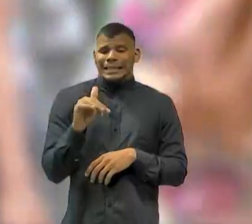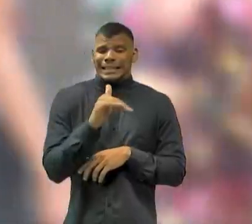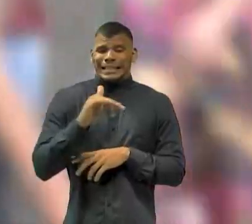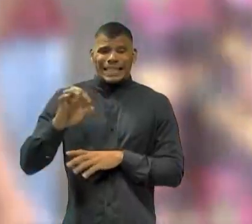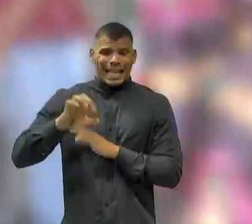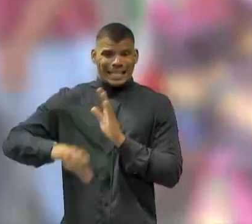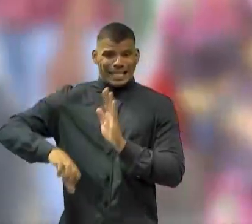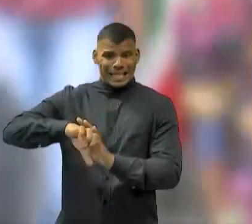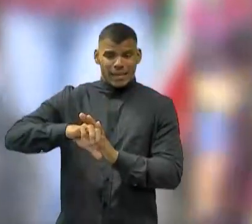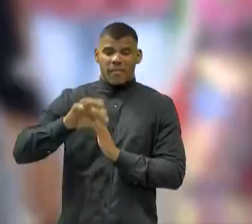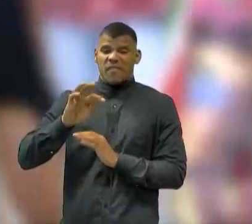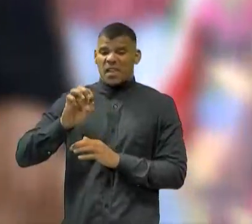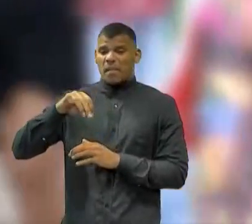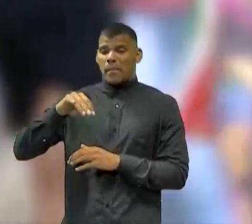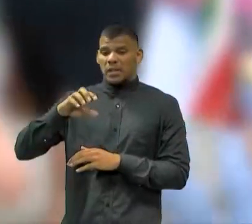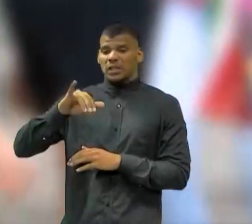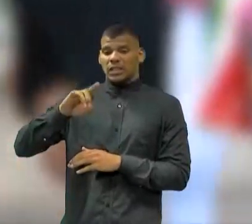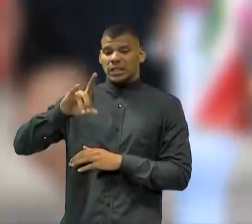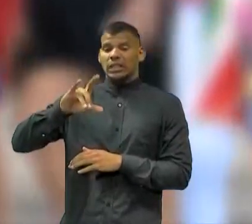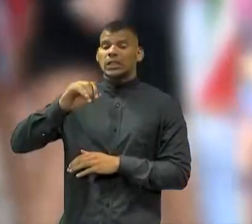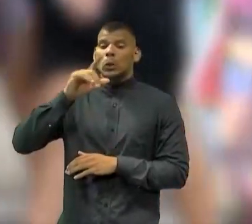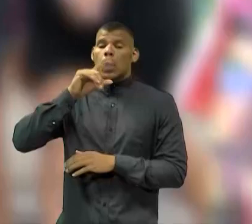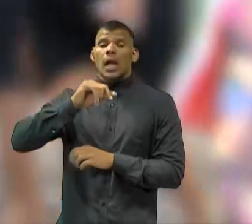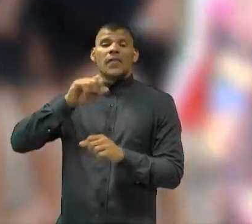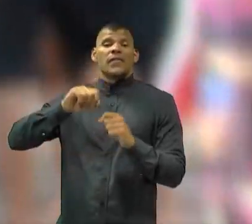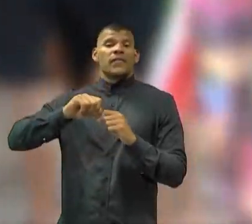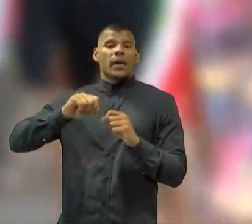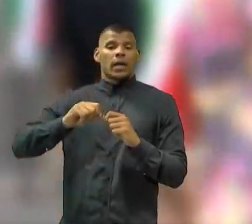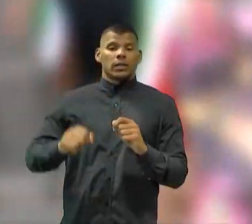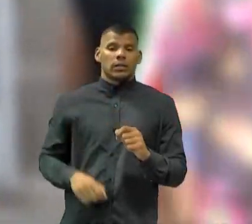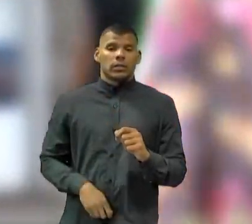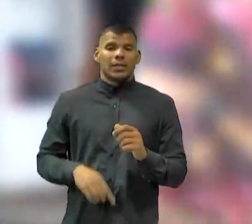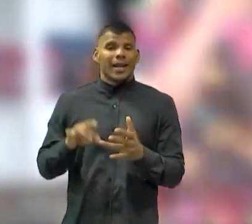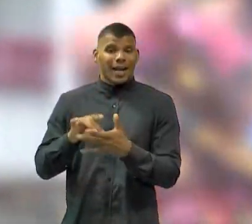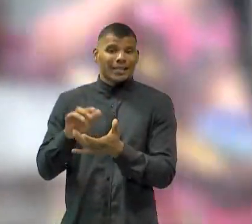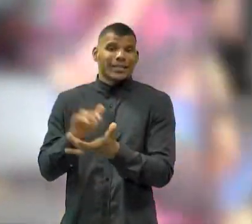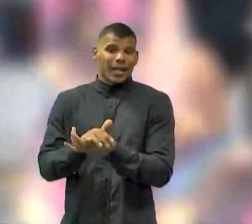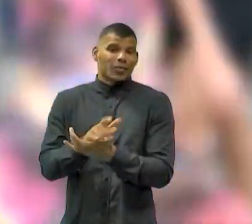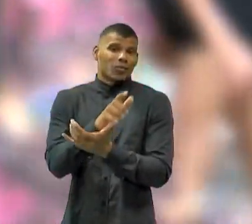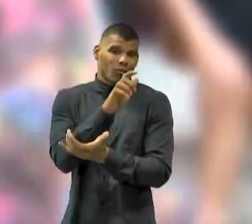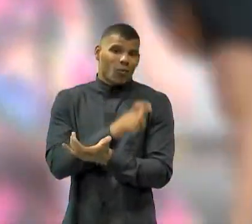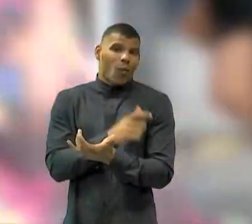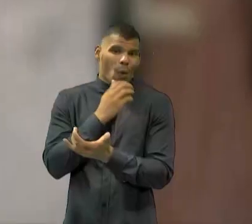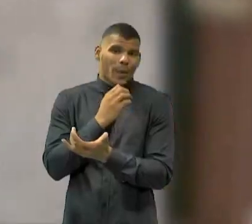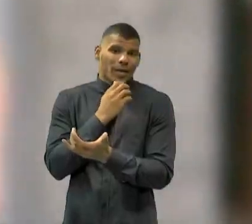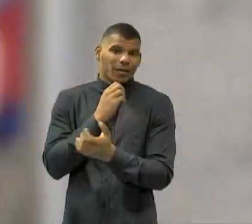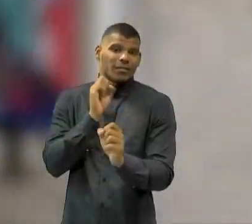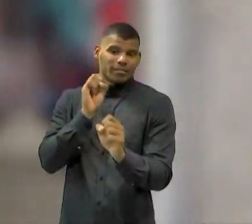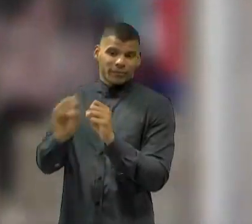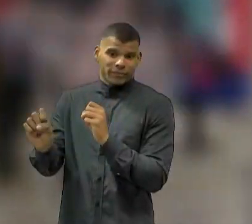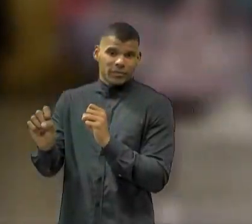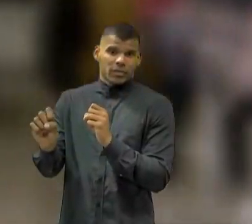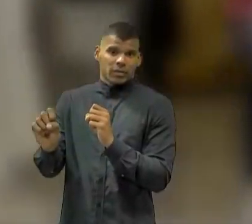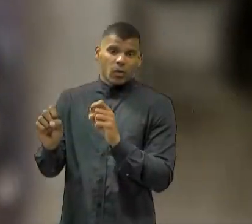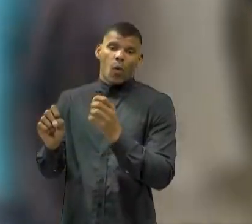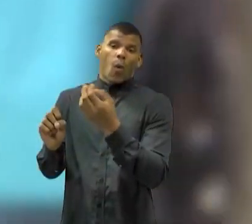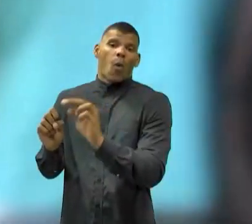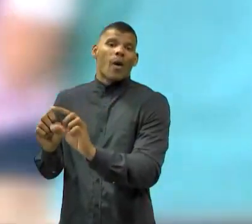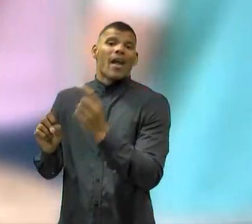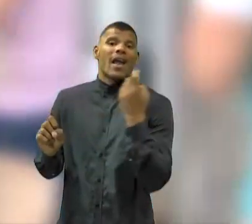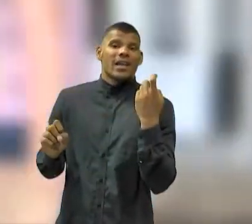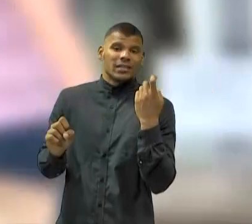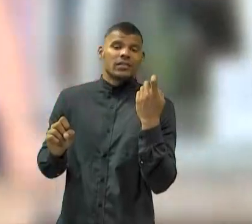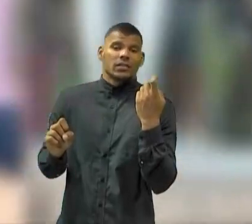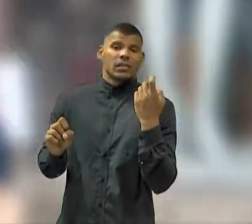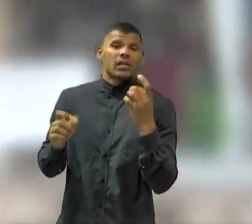feminicídio são cometidos por parceiro ou ex-parceiro da vítima. Existem vários tipos de violência e saber como cada uma delas